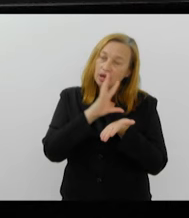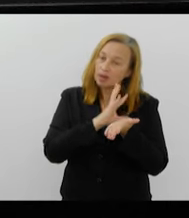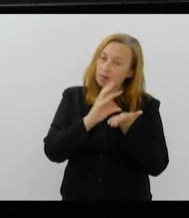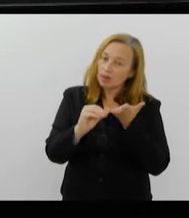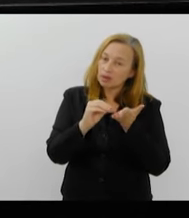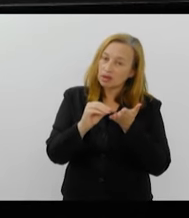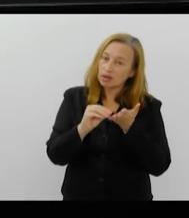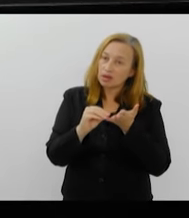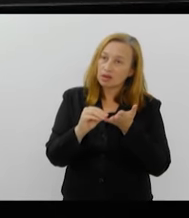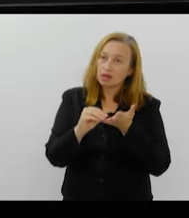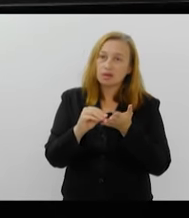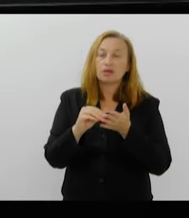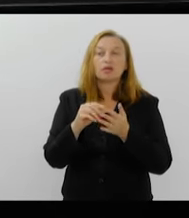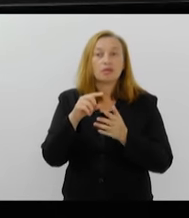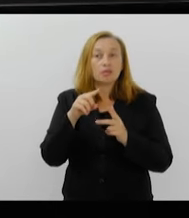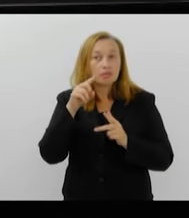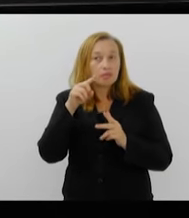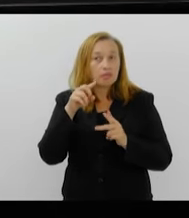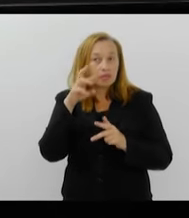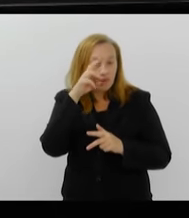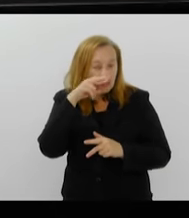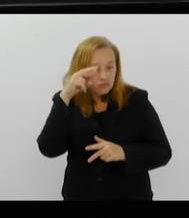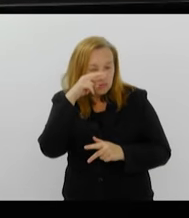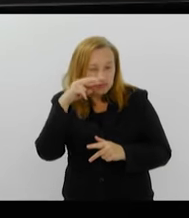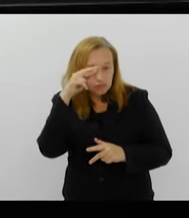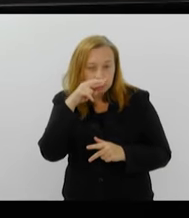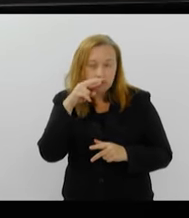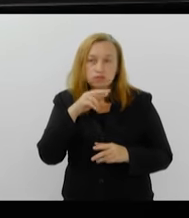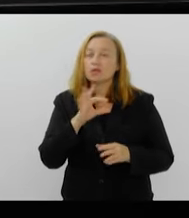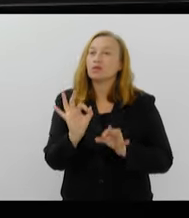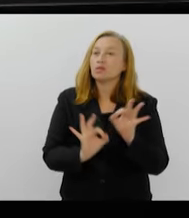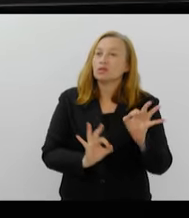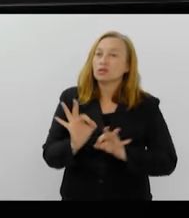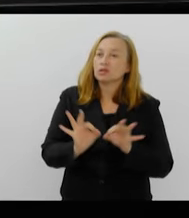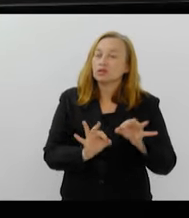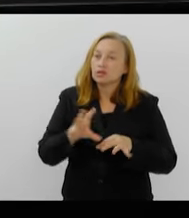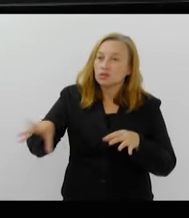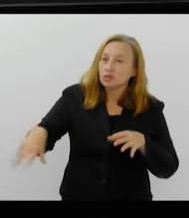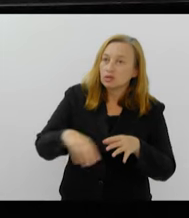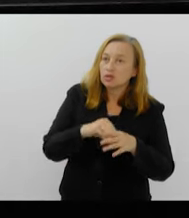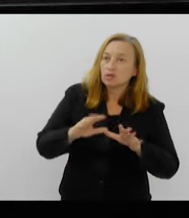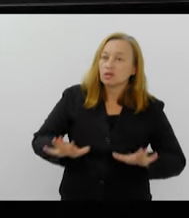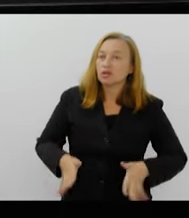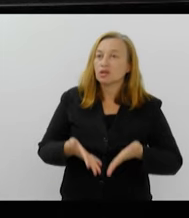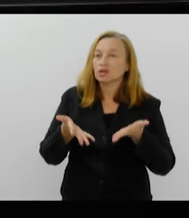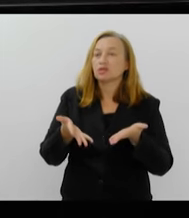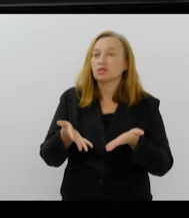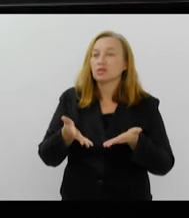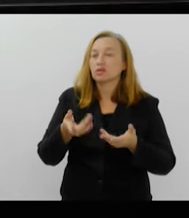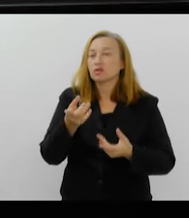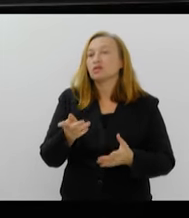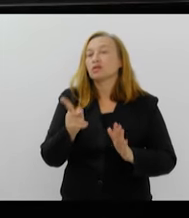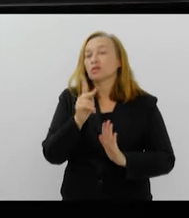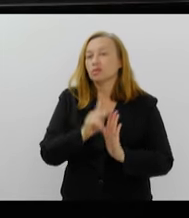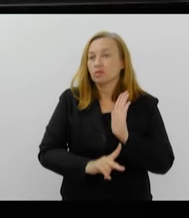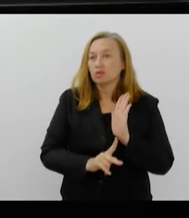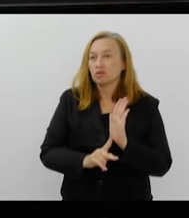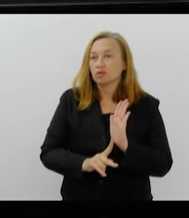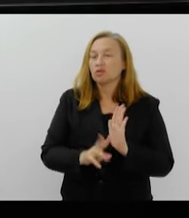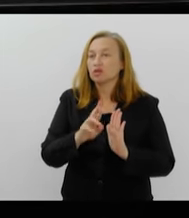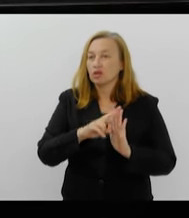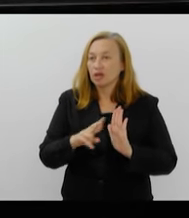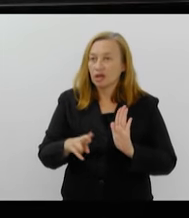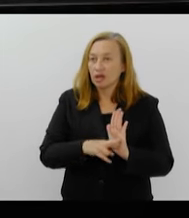revisão, que propõe o planejamento formatado em programas, ações e projetos conforme as